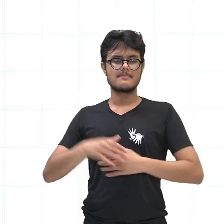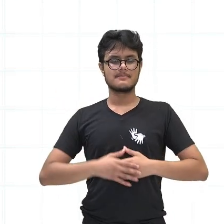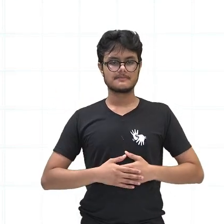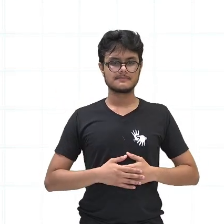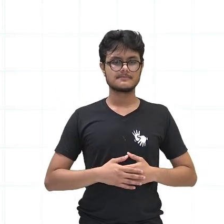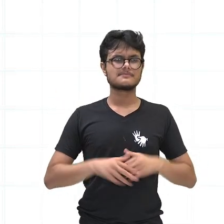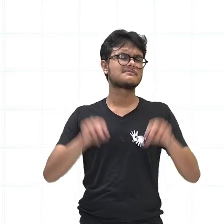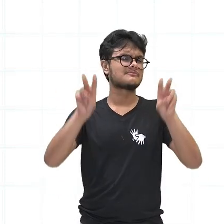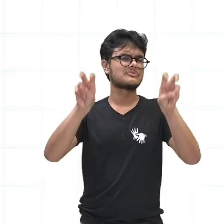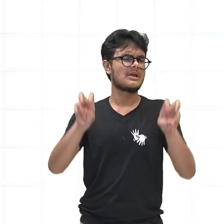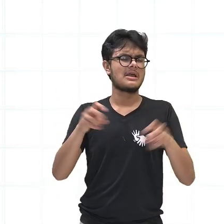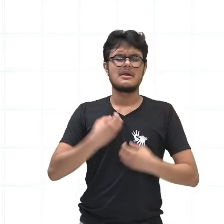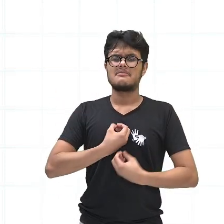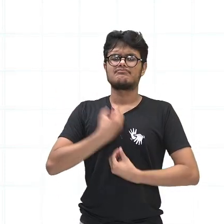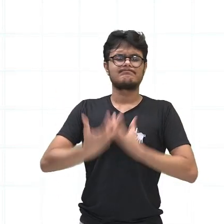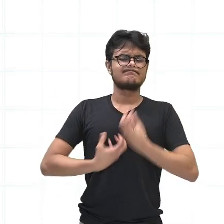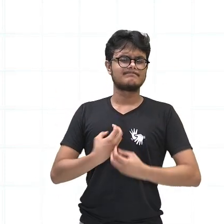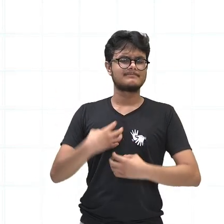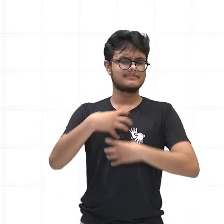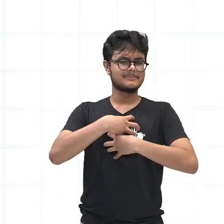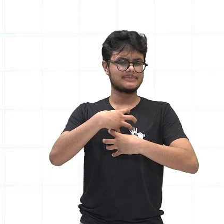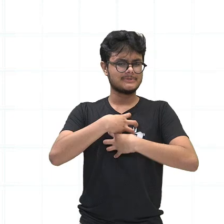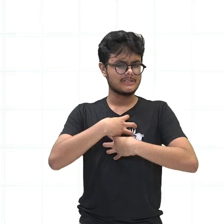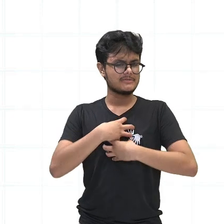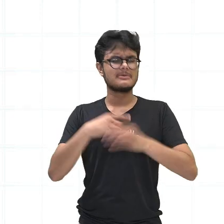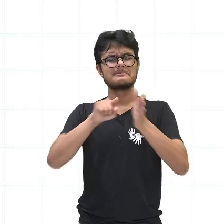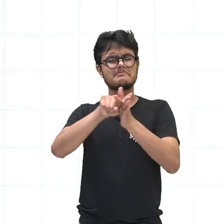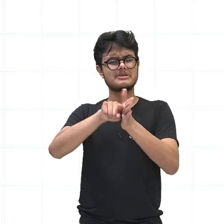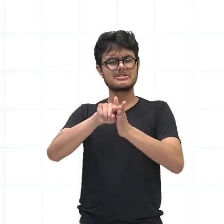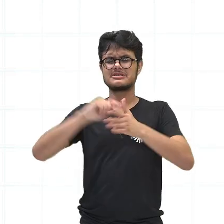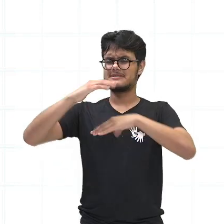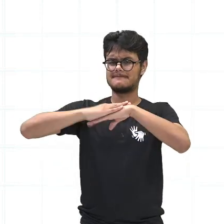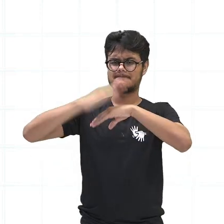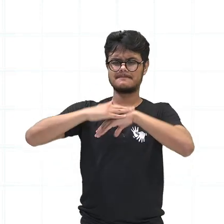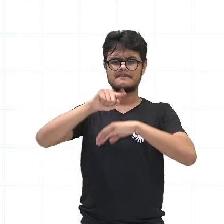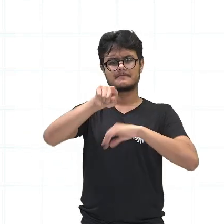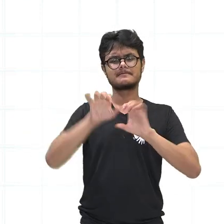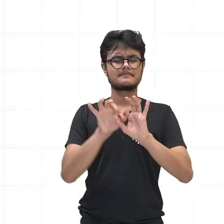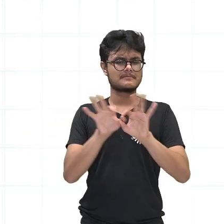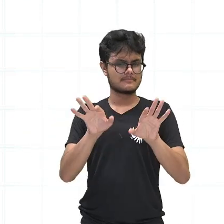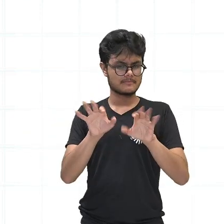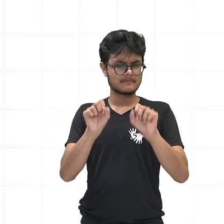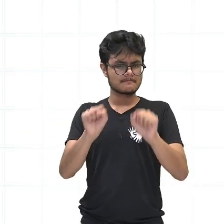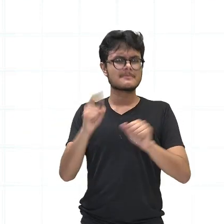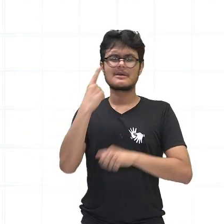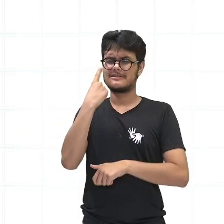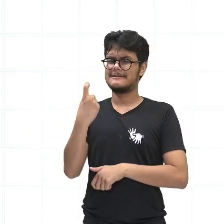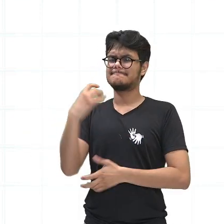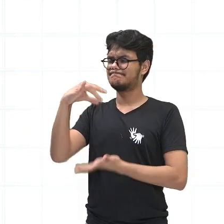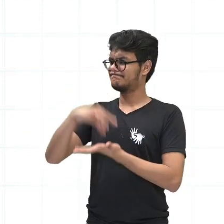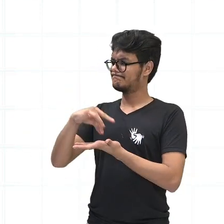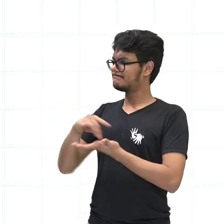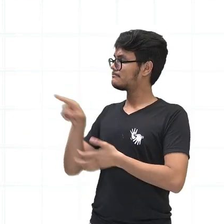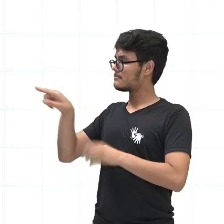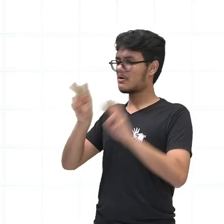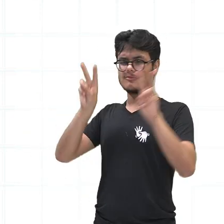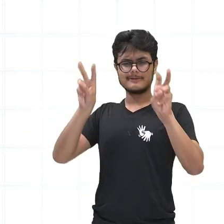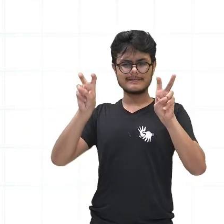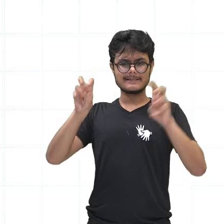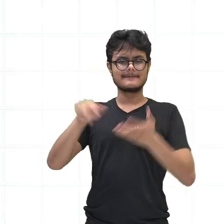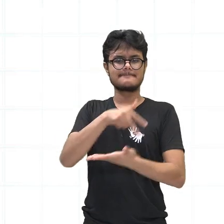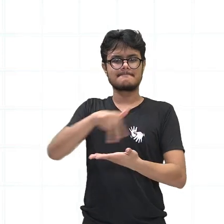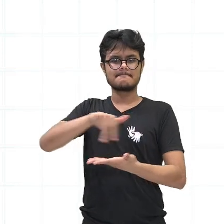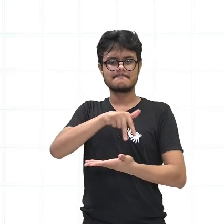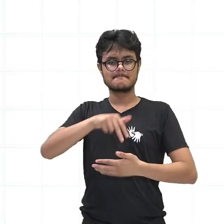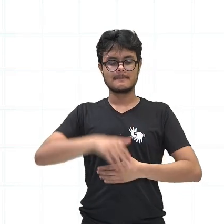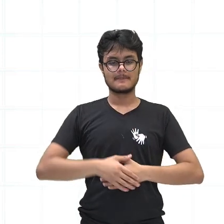fala do sentimento. Se vocês quiserem pesquisar também, vocês vão achar super interessante. Então, os movimentos das